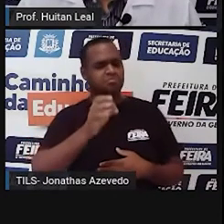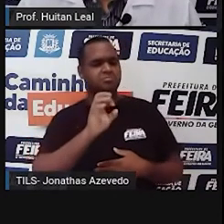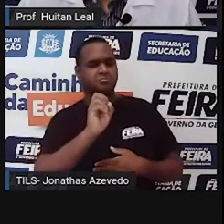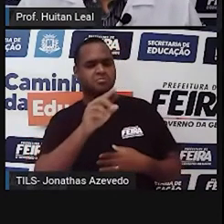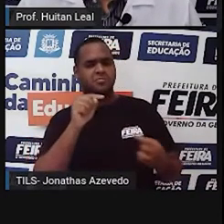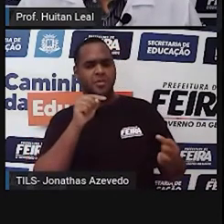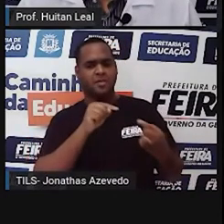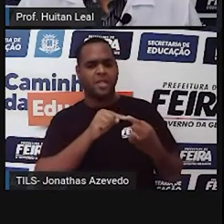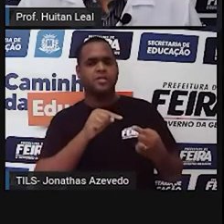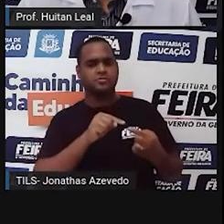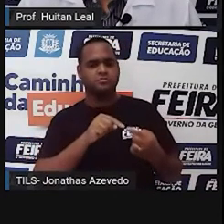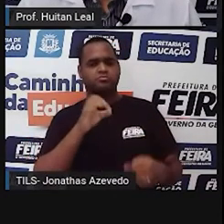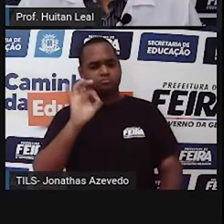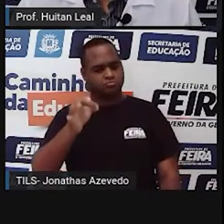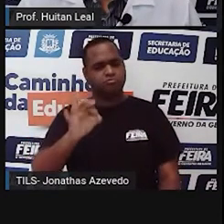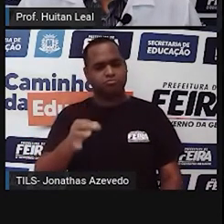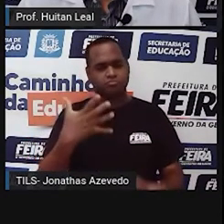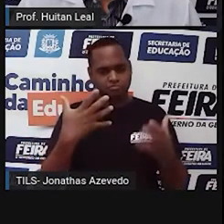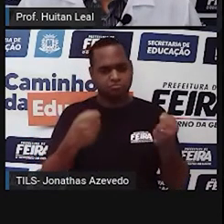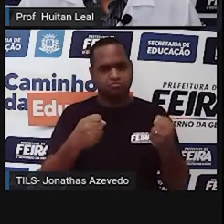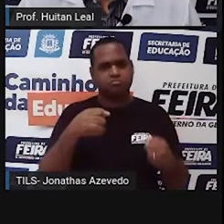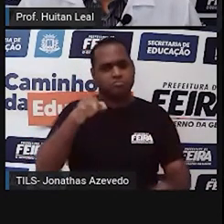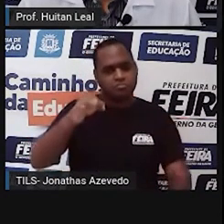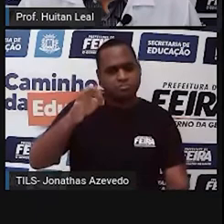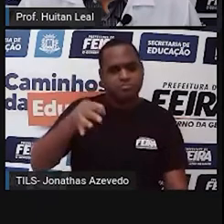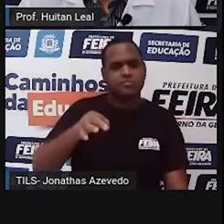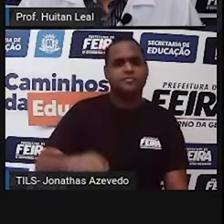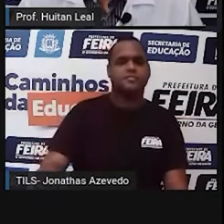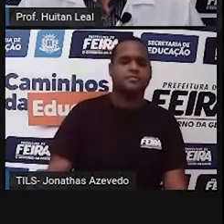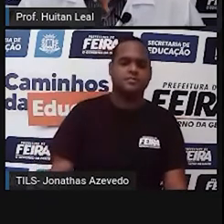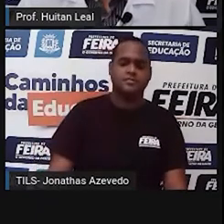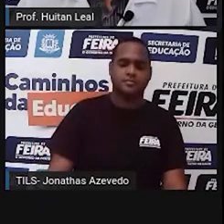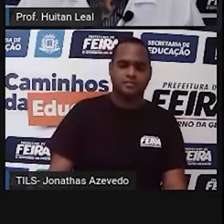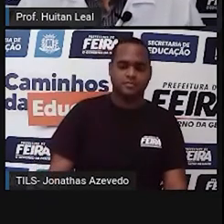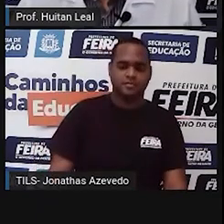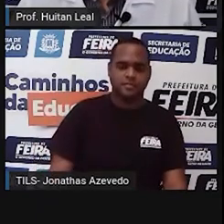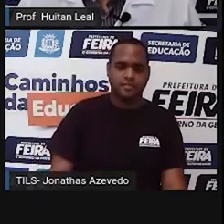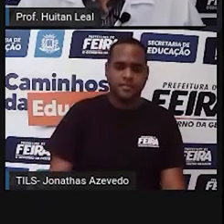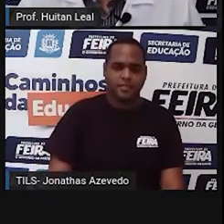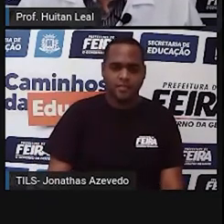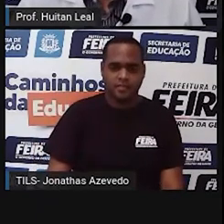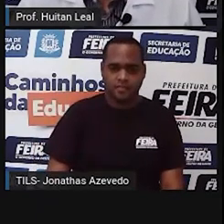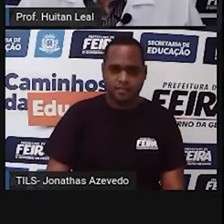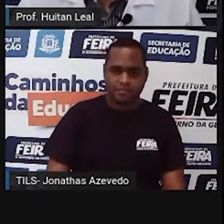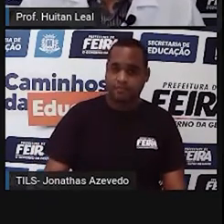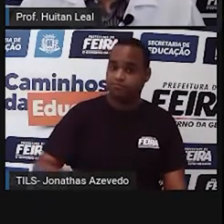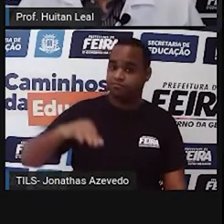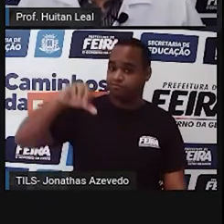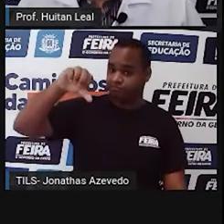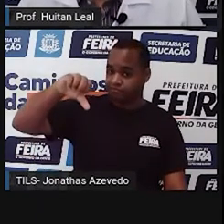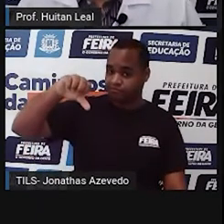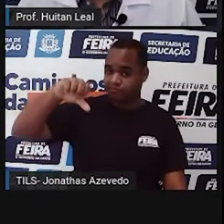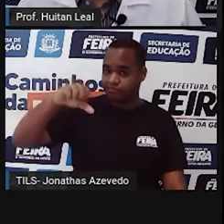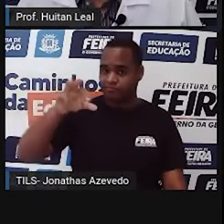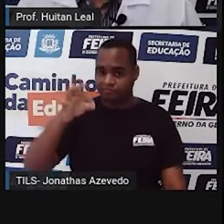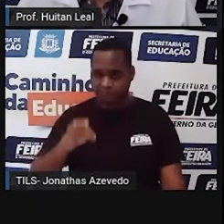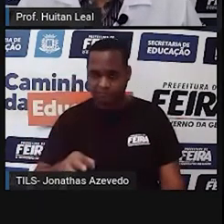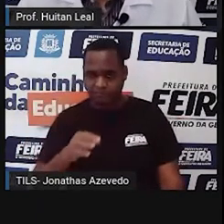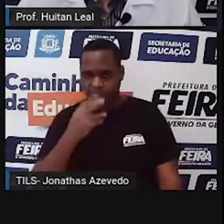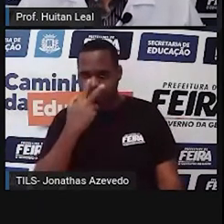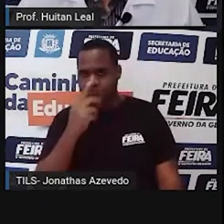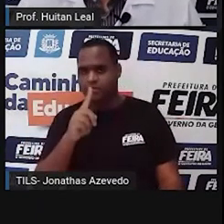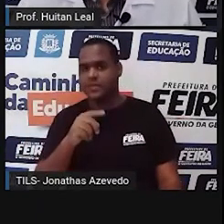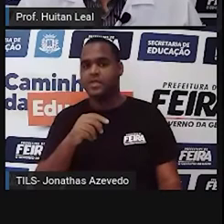advérbio de afirmação. Seguindo, negação, se tem afirmação, tem também a